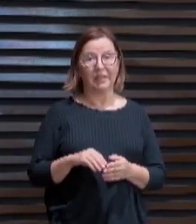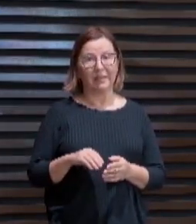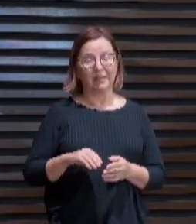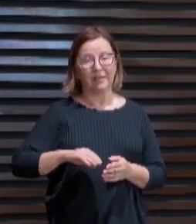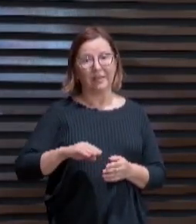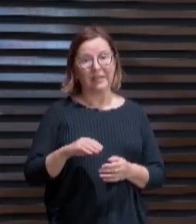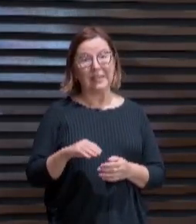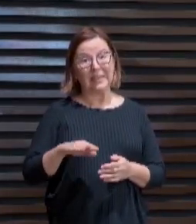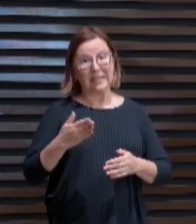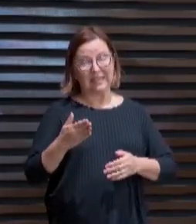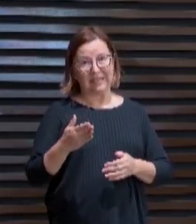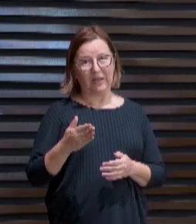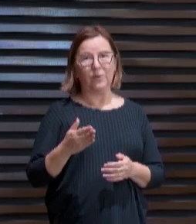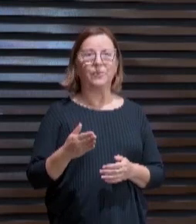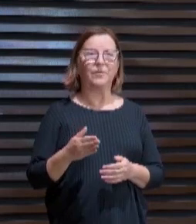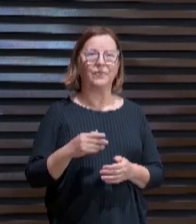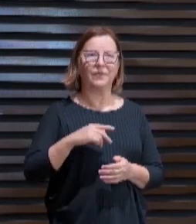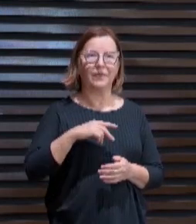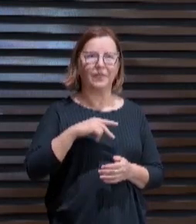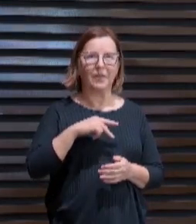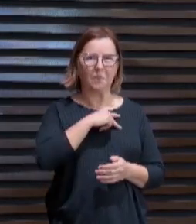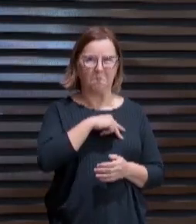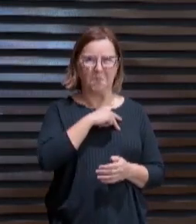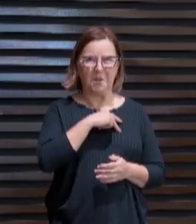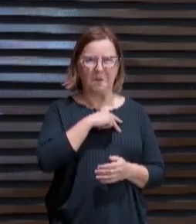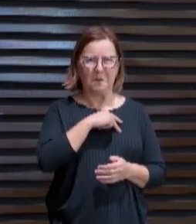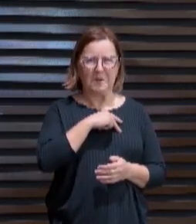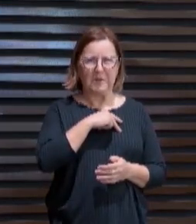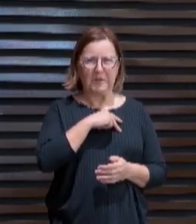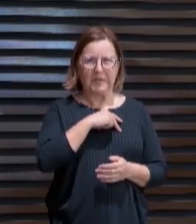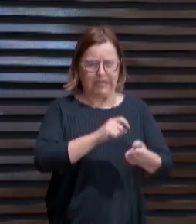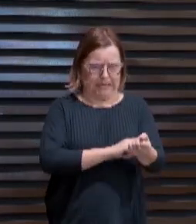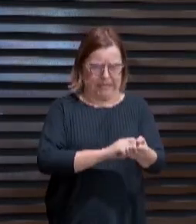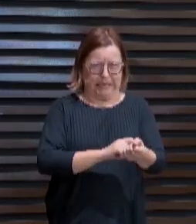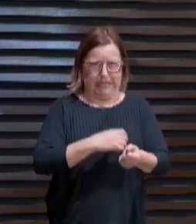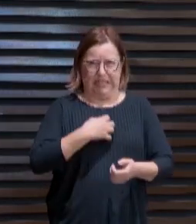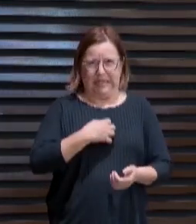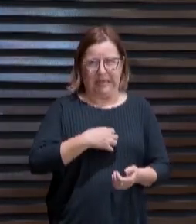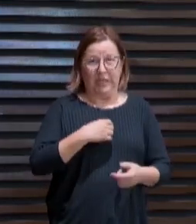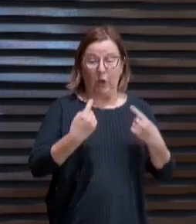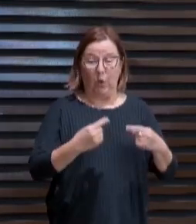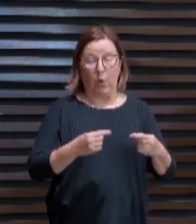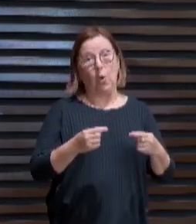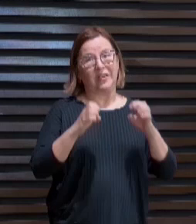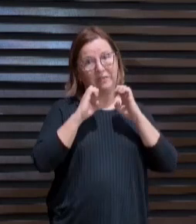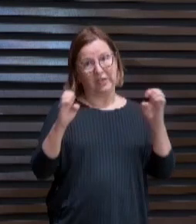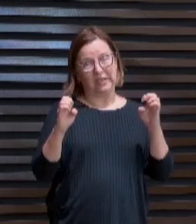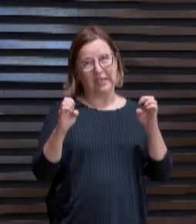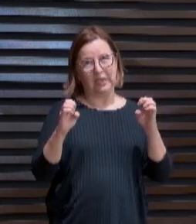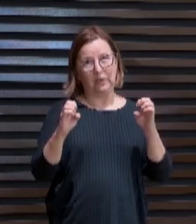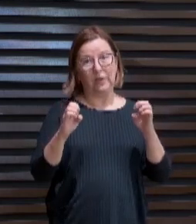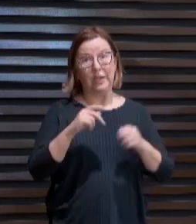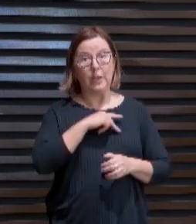frente, né? Aquela pregação de Estevão já deixou ele bravo, mexeu com ele, e ele indo perseguir cristãos, ele